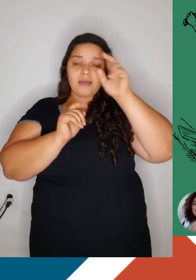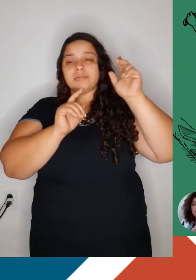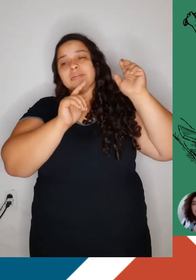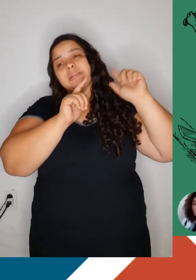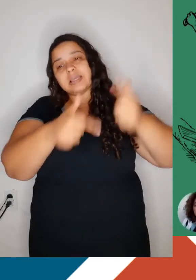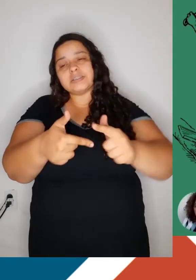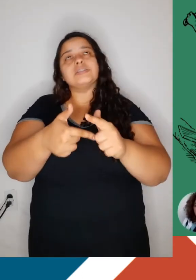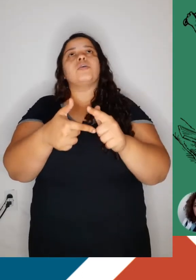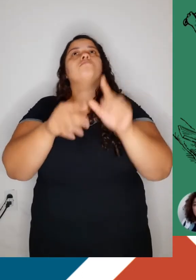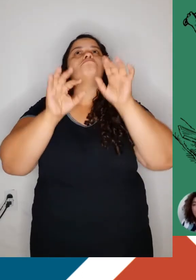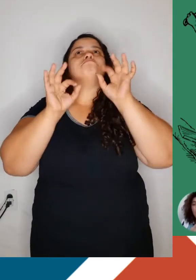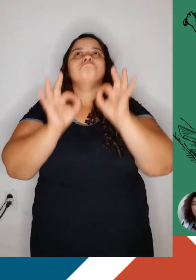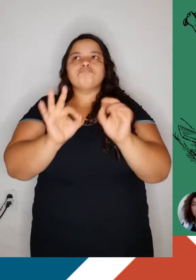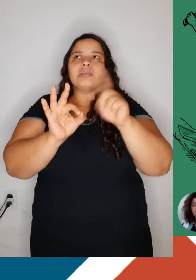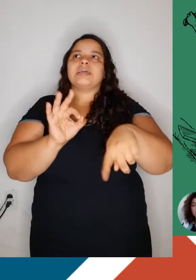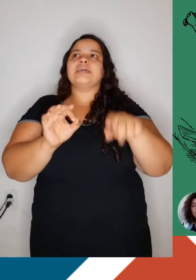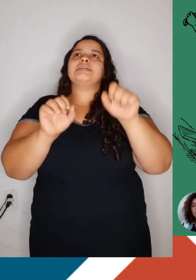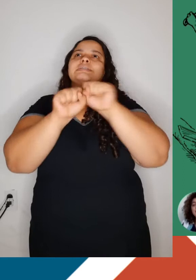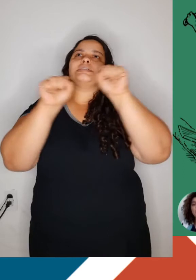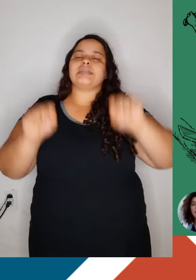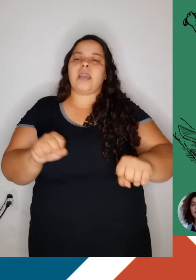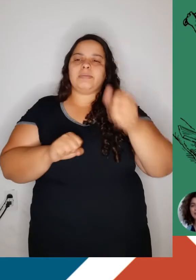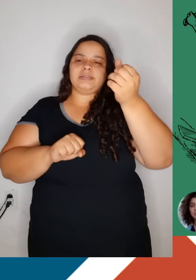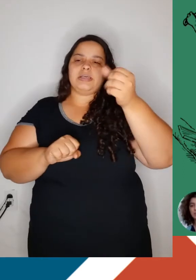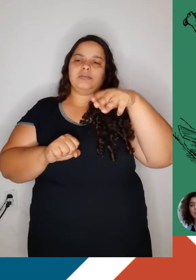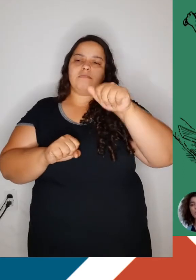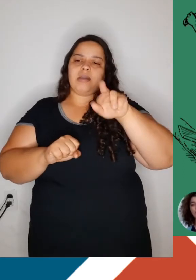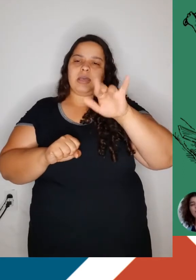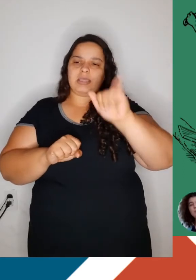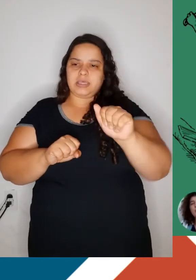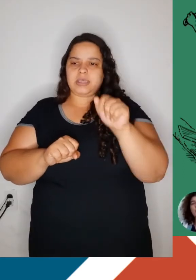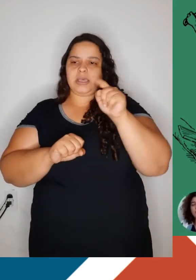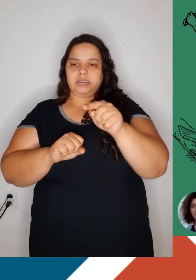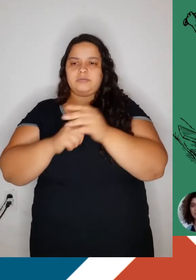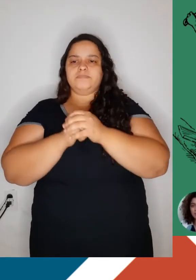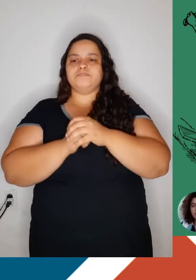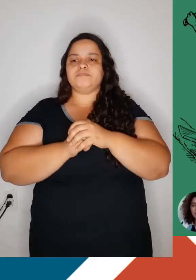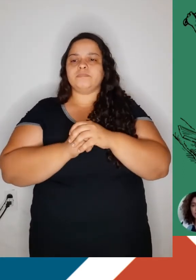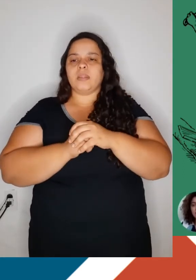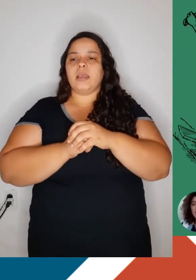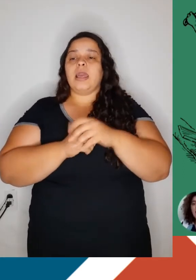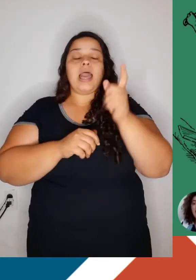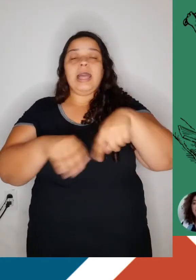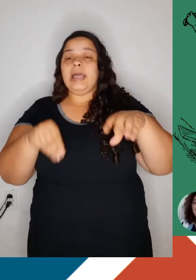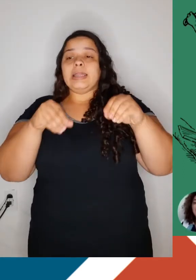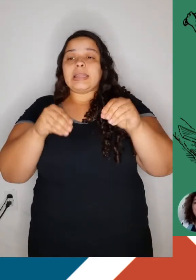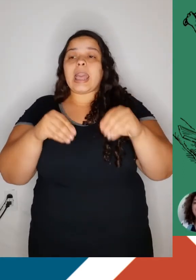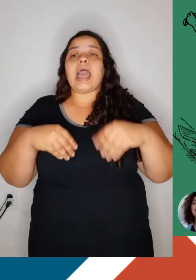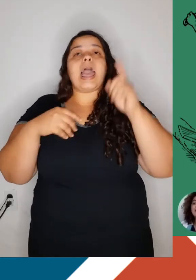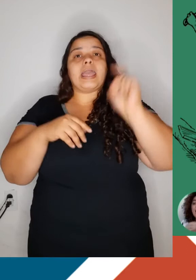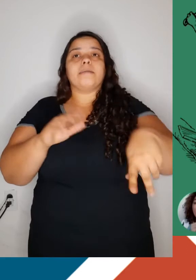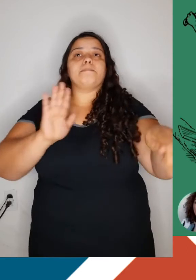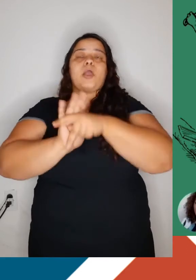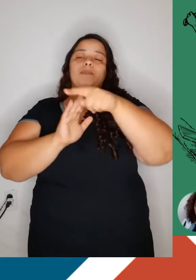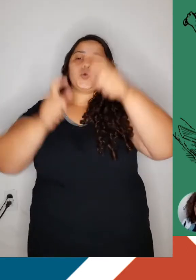que tradicionalmente, de acordo com os sistemas de Seis Marias, que vigorou até 1823, a terra